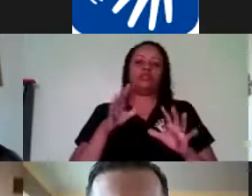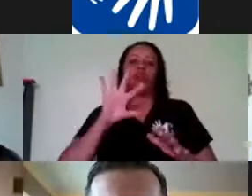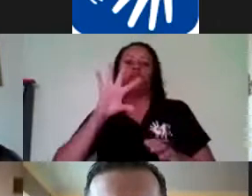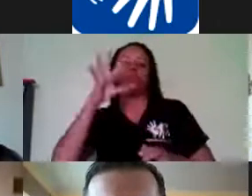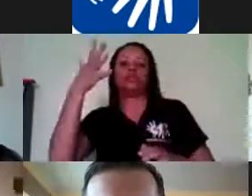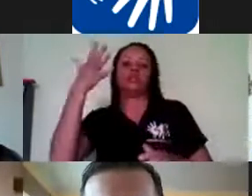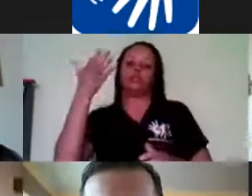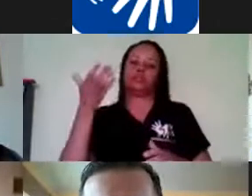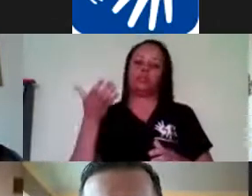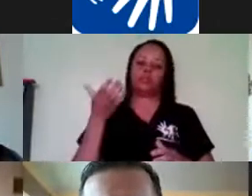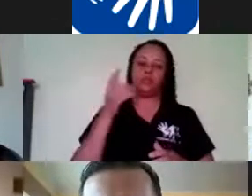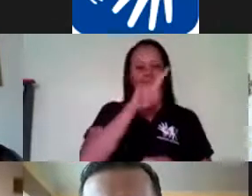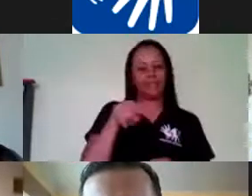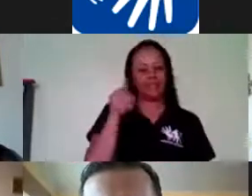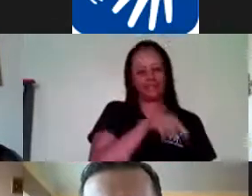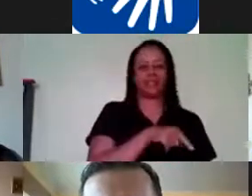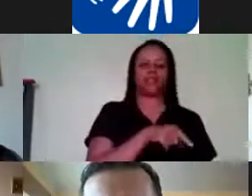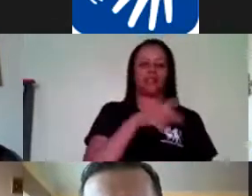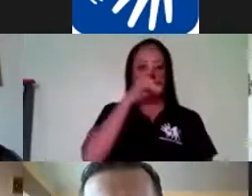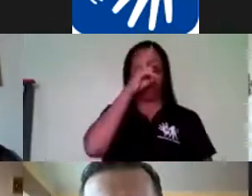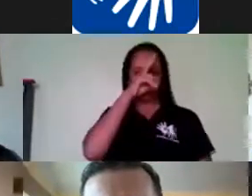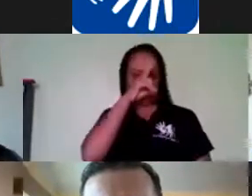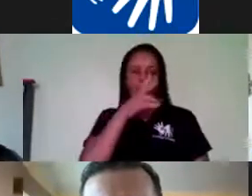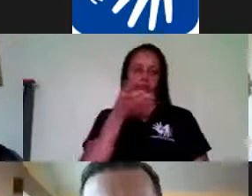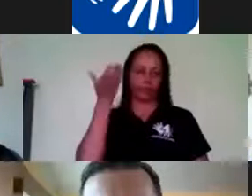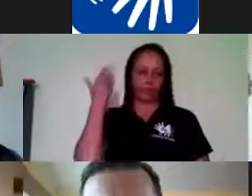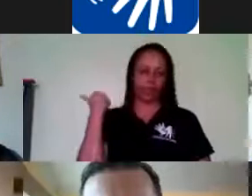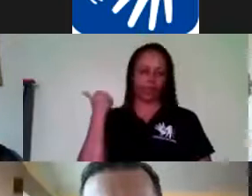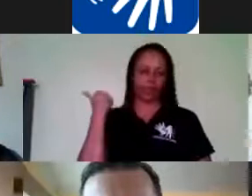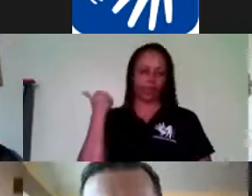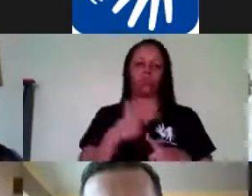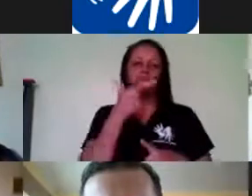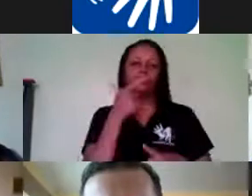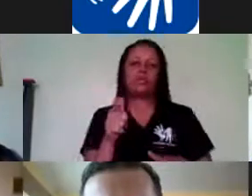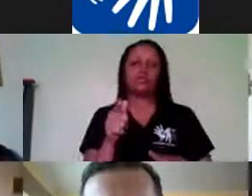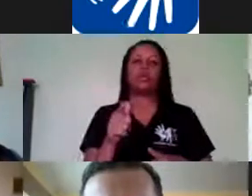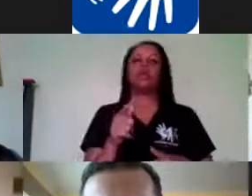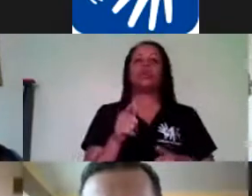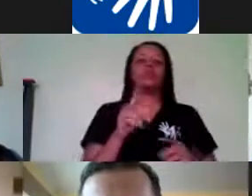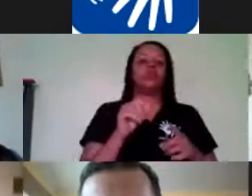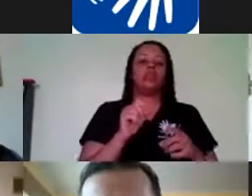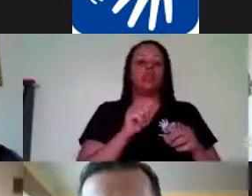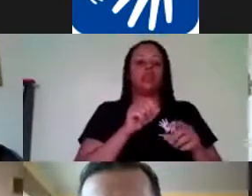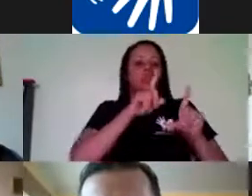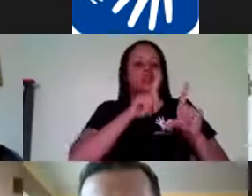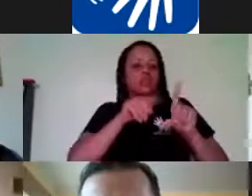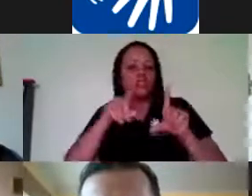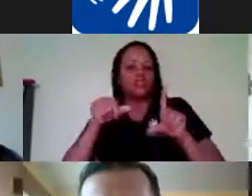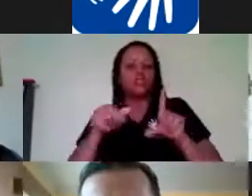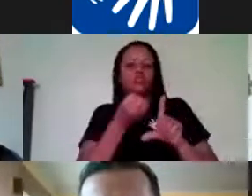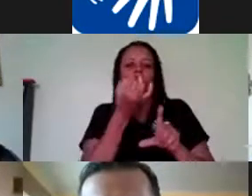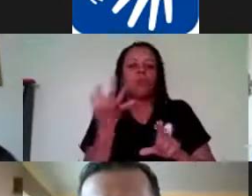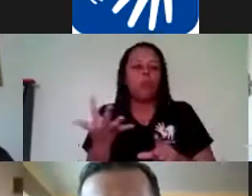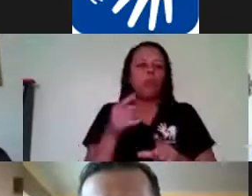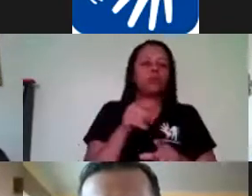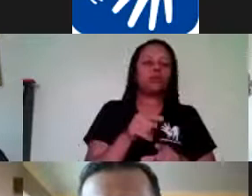né? E a gente não tem nem dados oficiais de levantamentos, né, em relação ao índice